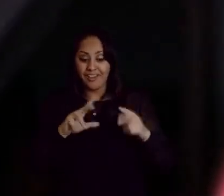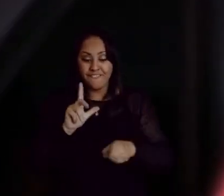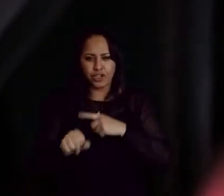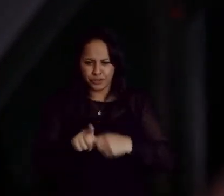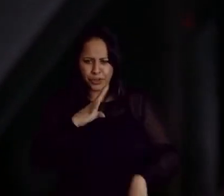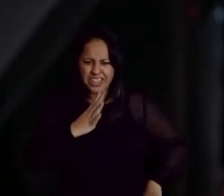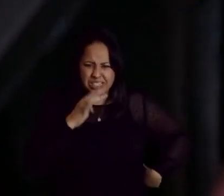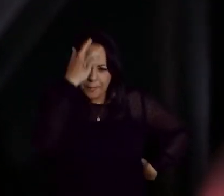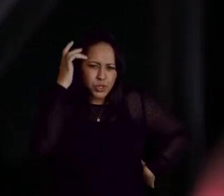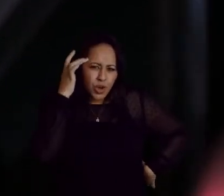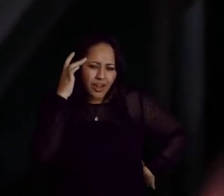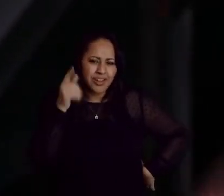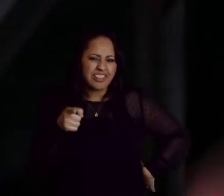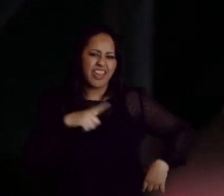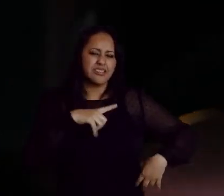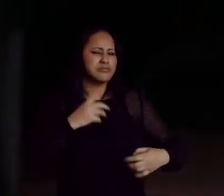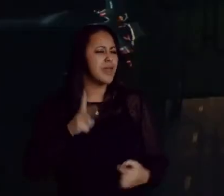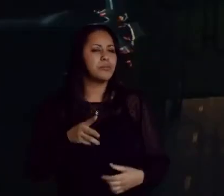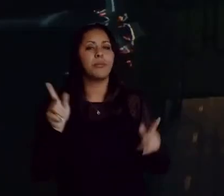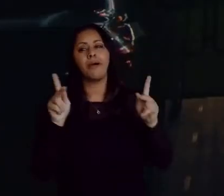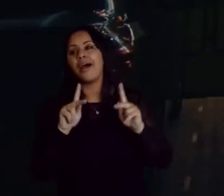fleumático? Buzina?